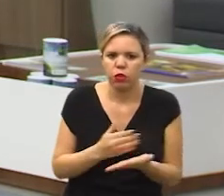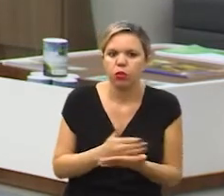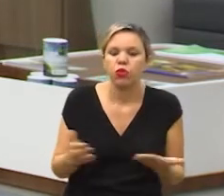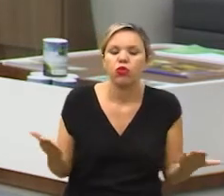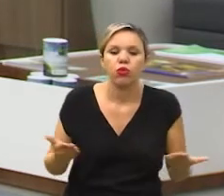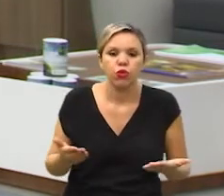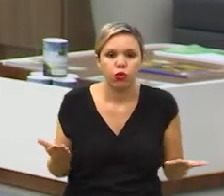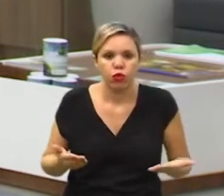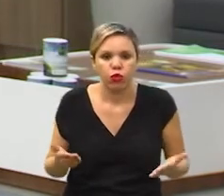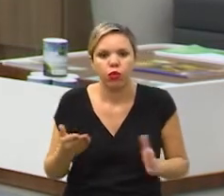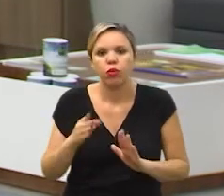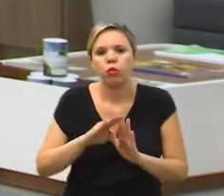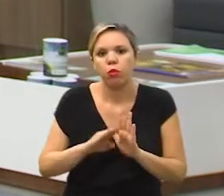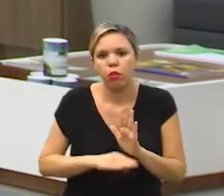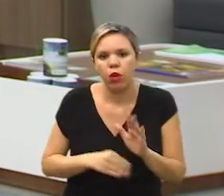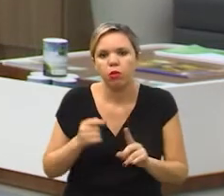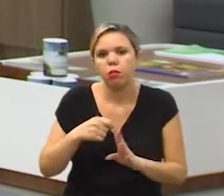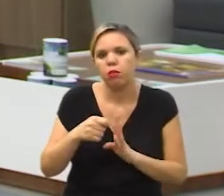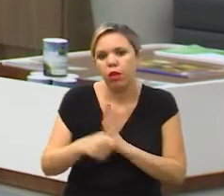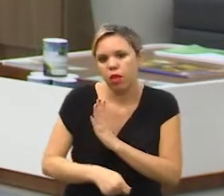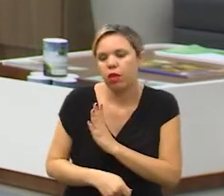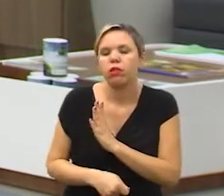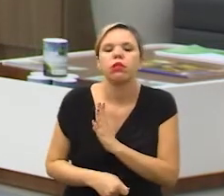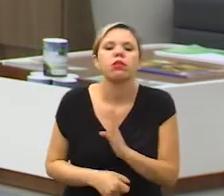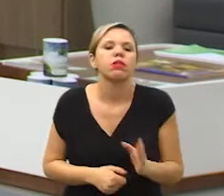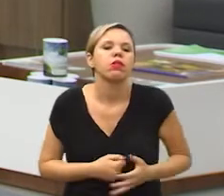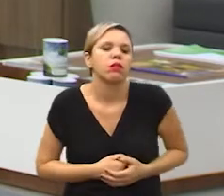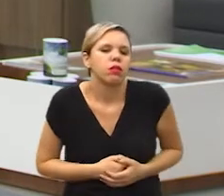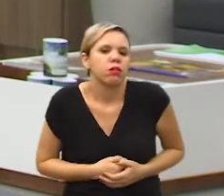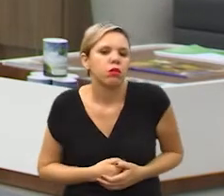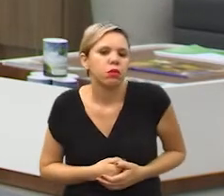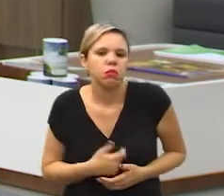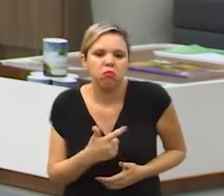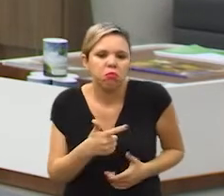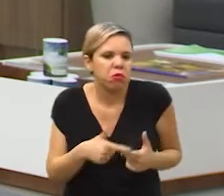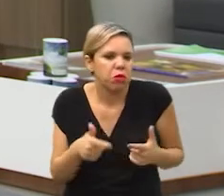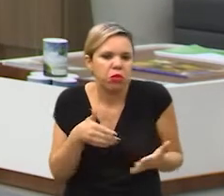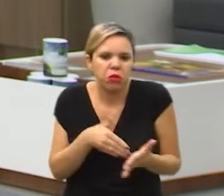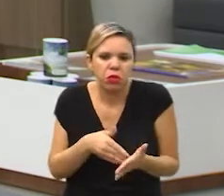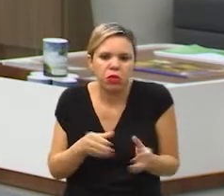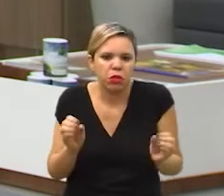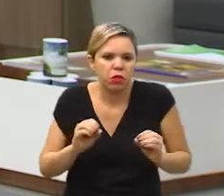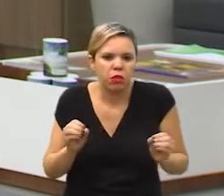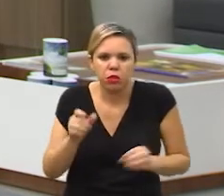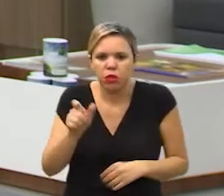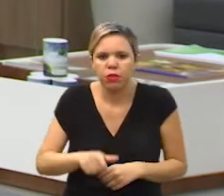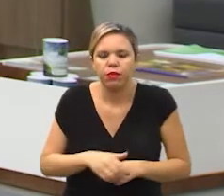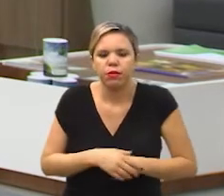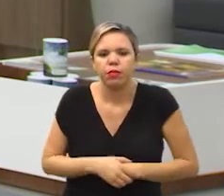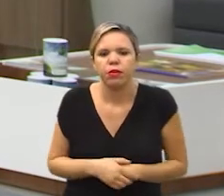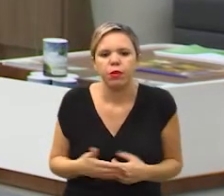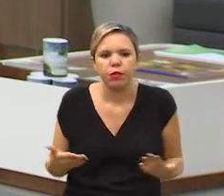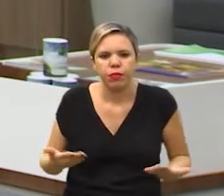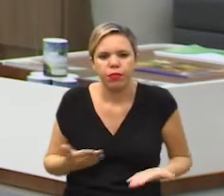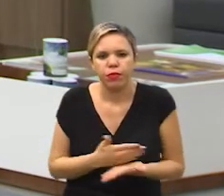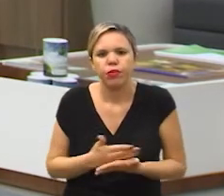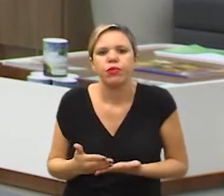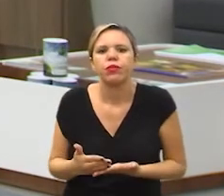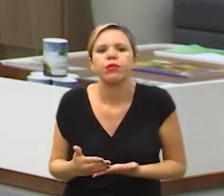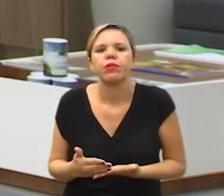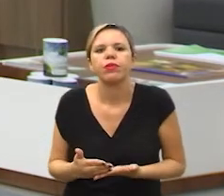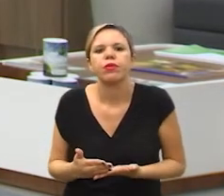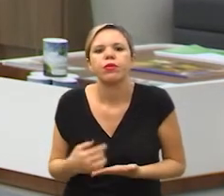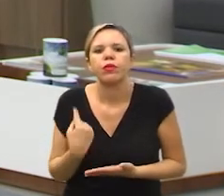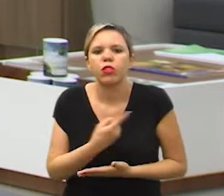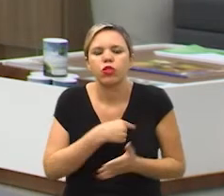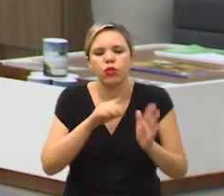começa hoje um plano mensal de previdência privada, então não tem restrição a nenhum tipo de pessoa. Agora, a gente começou